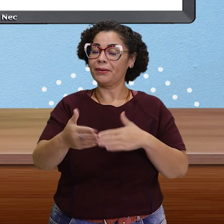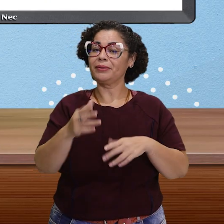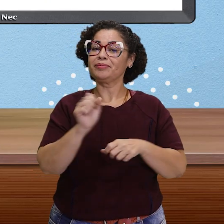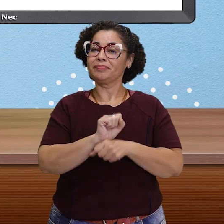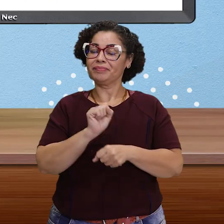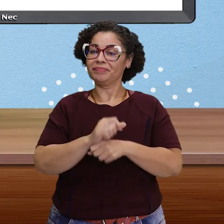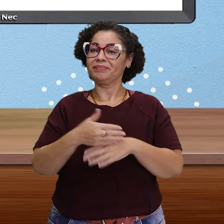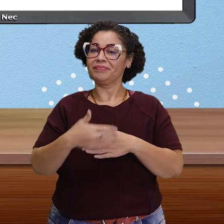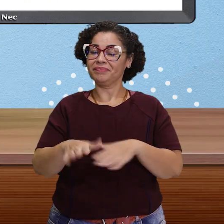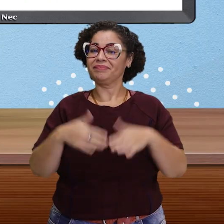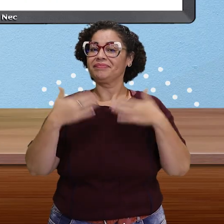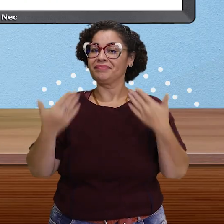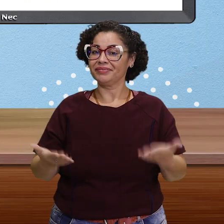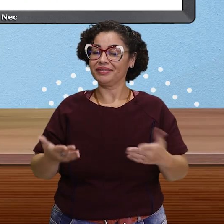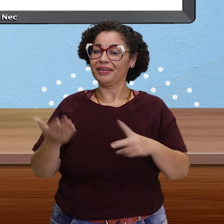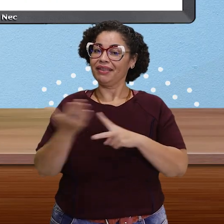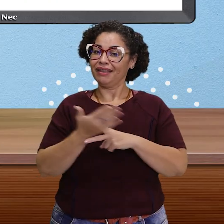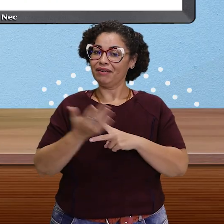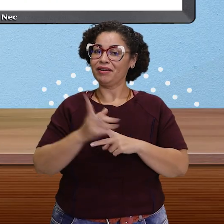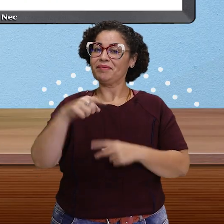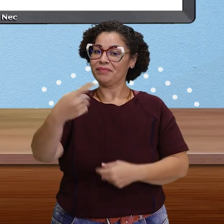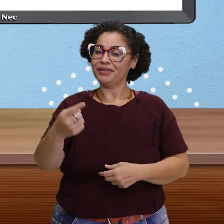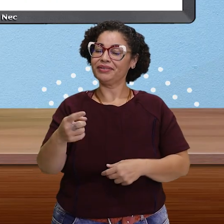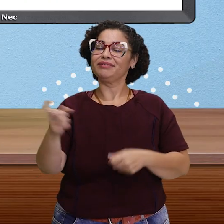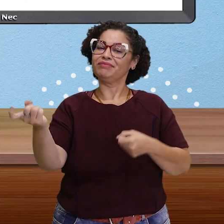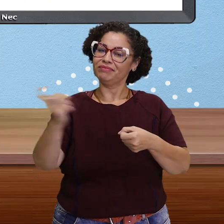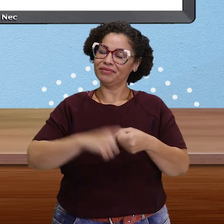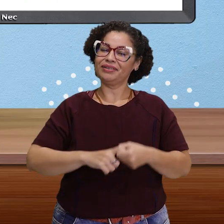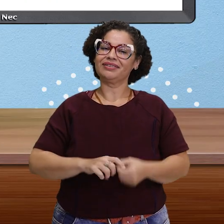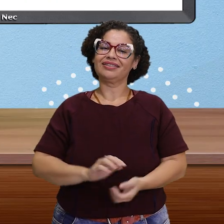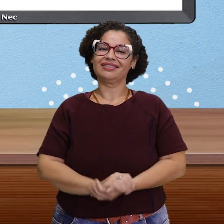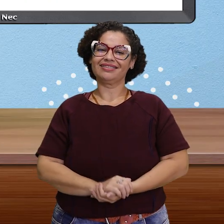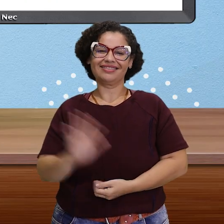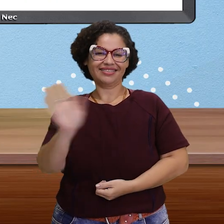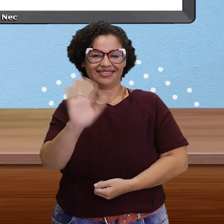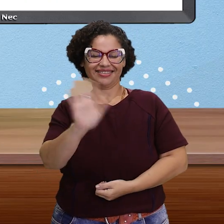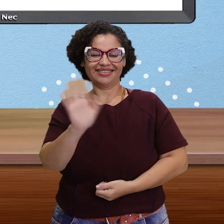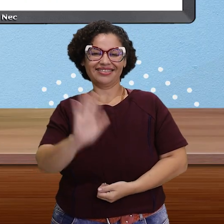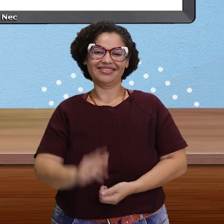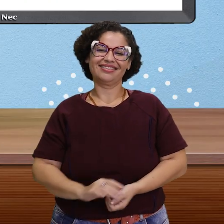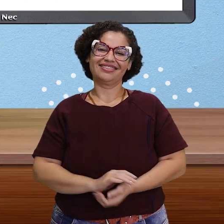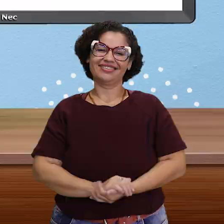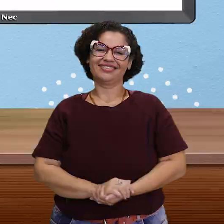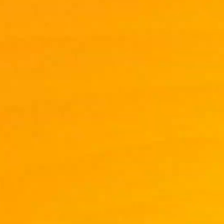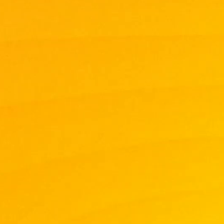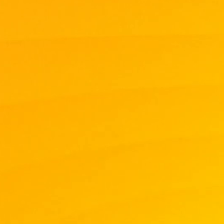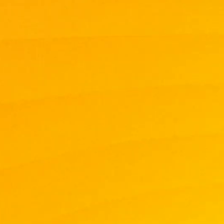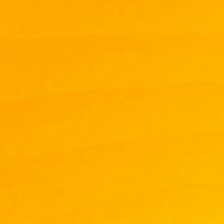próxima parada. Então, depois do intervalo, já já a gente volta. Tchau, tchau.